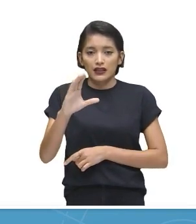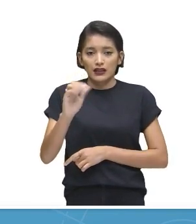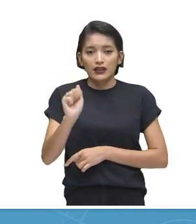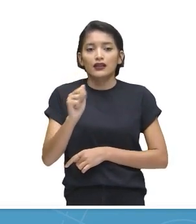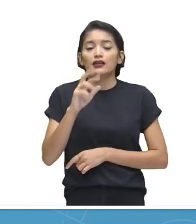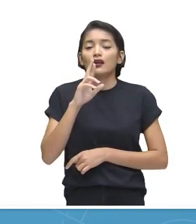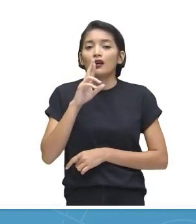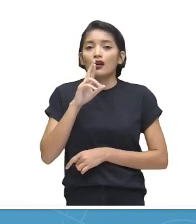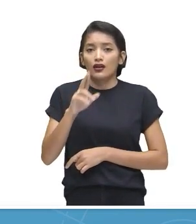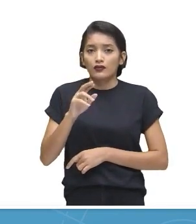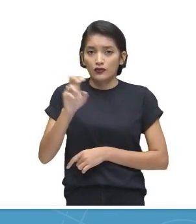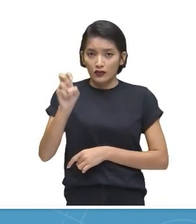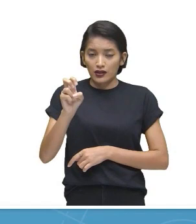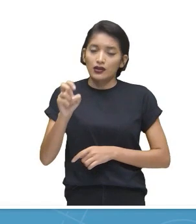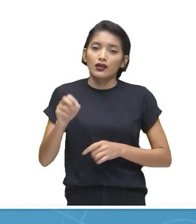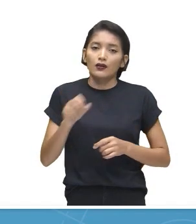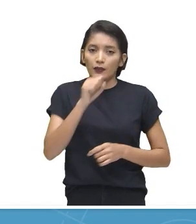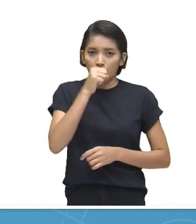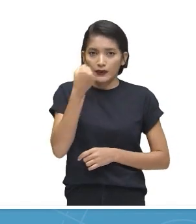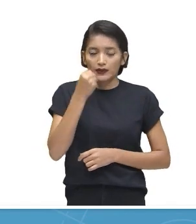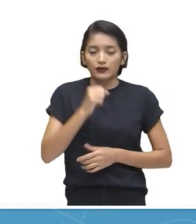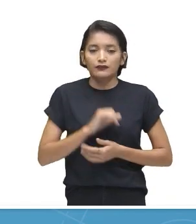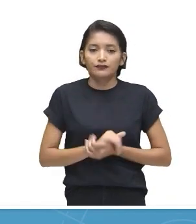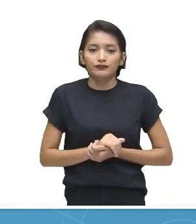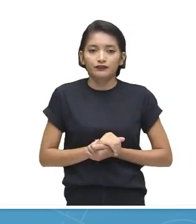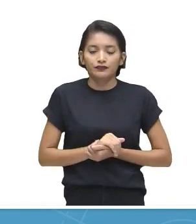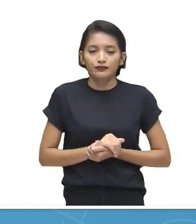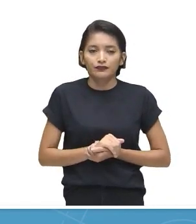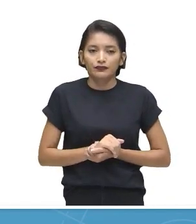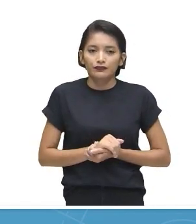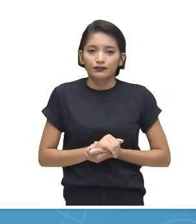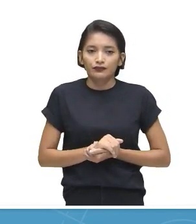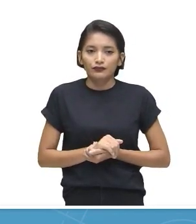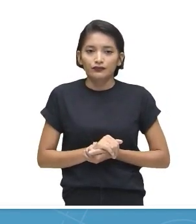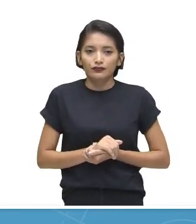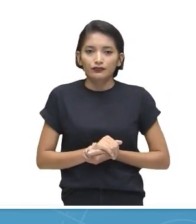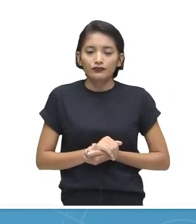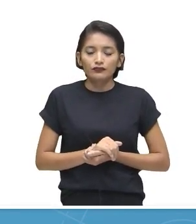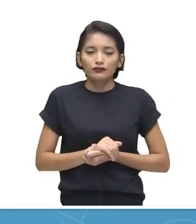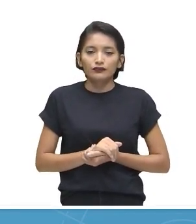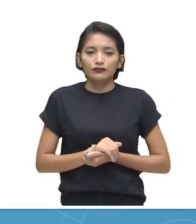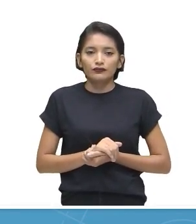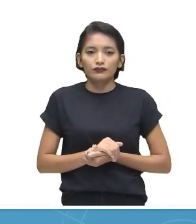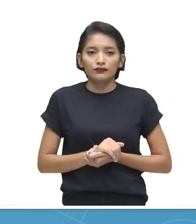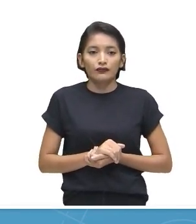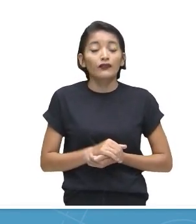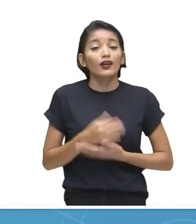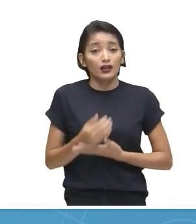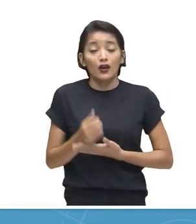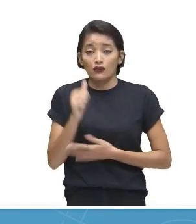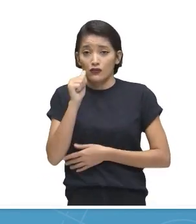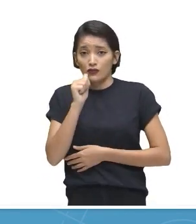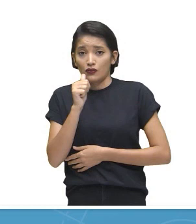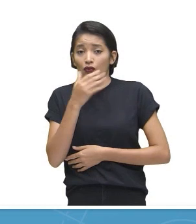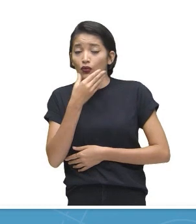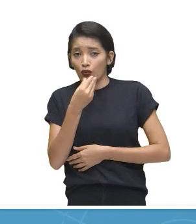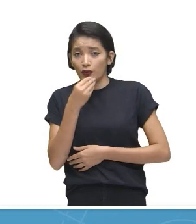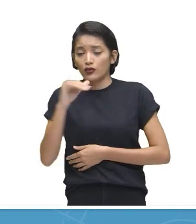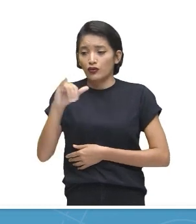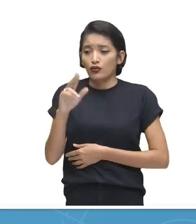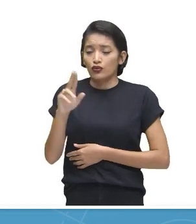vamos lá conferir a nossa primeira questão. Vamos relembrar aí a questão de número 1, falando sobre o Júnior que foi comprar pão para o café da